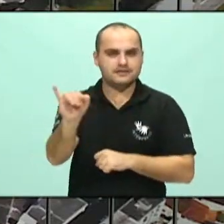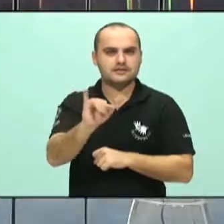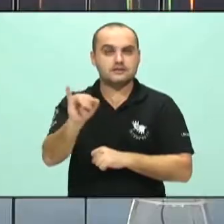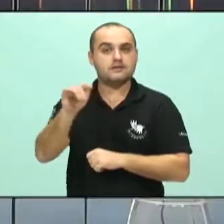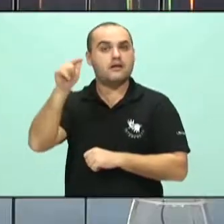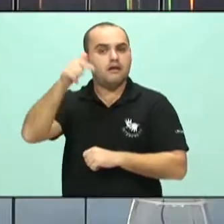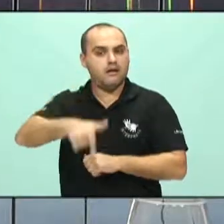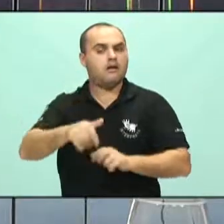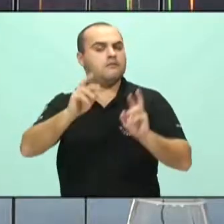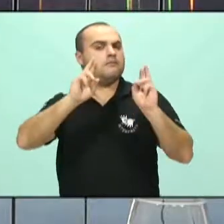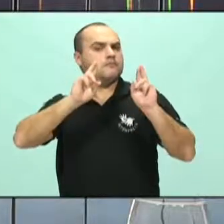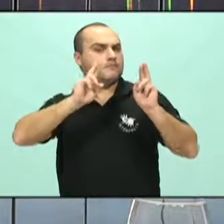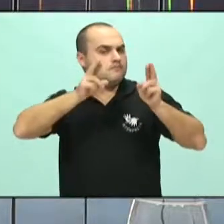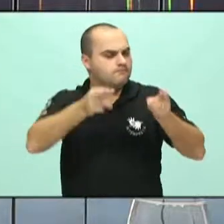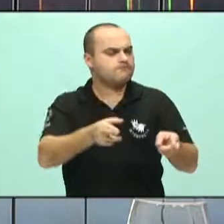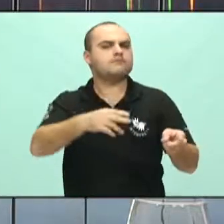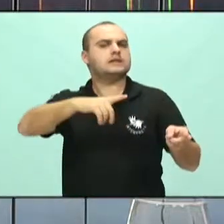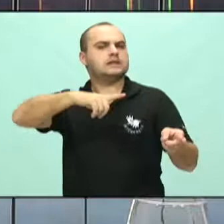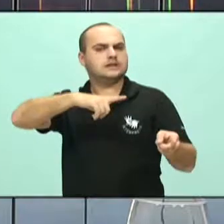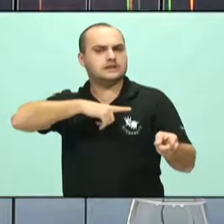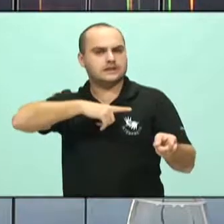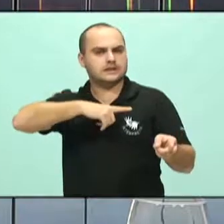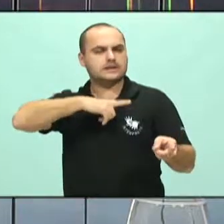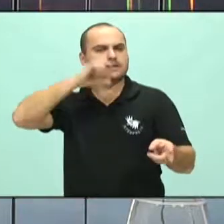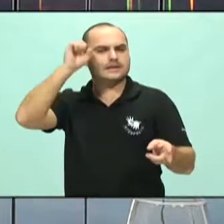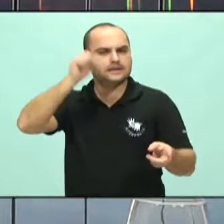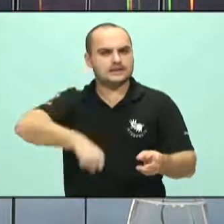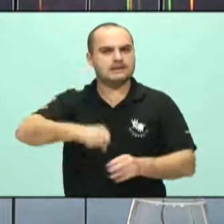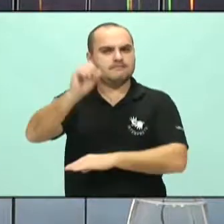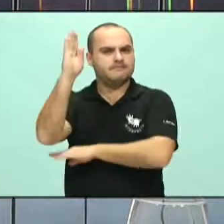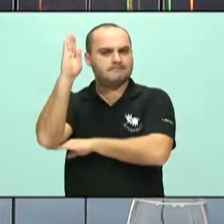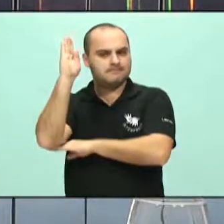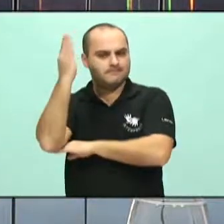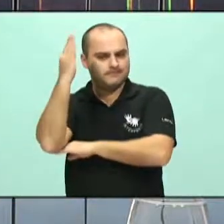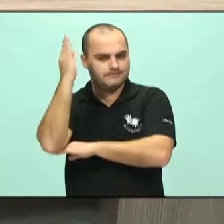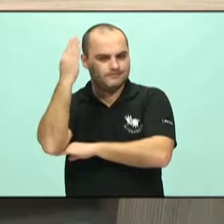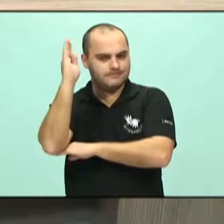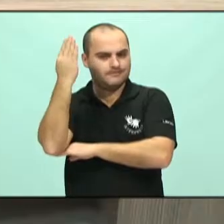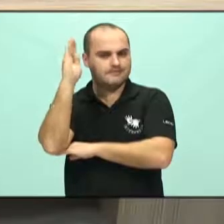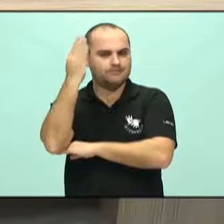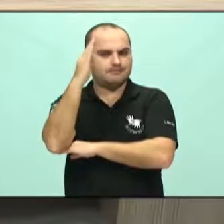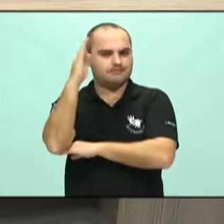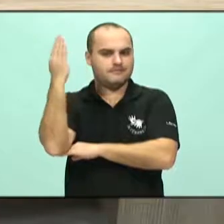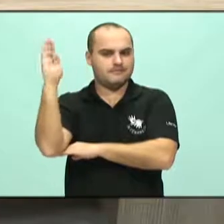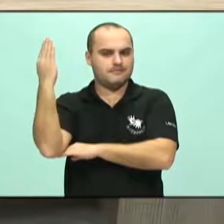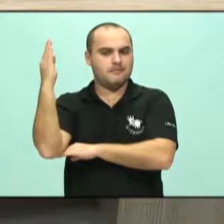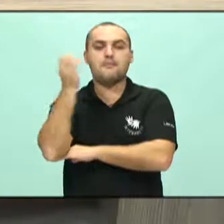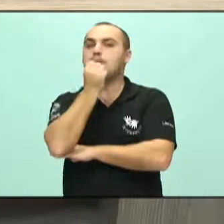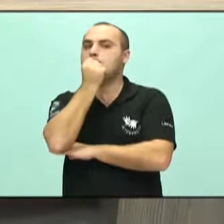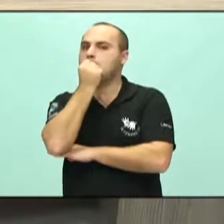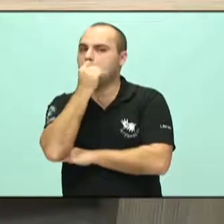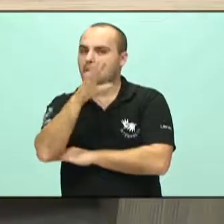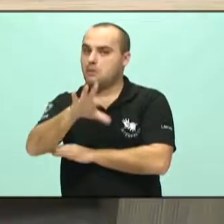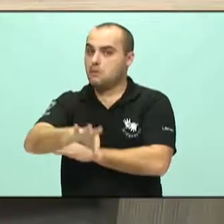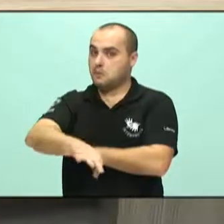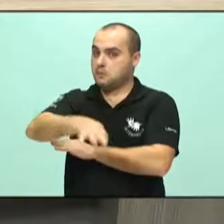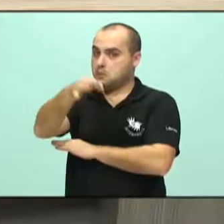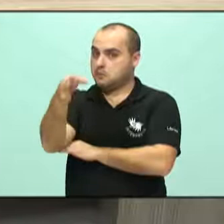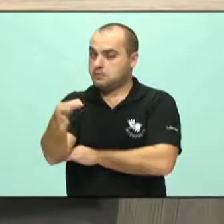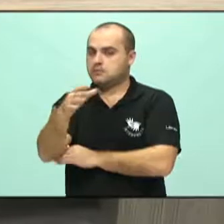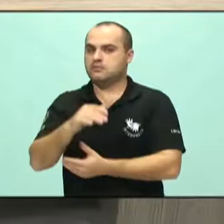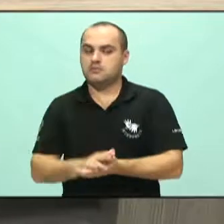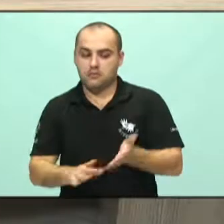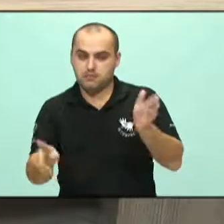região de grande presença de madeiras de boa qualidade, tanto para a